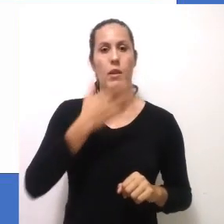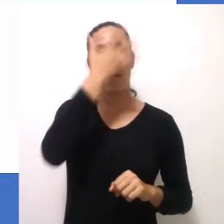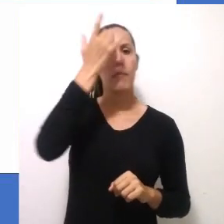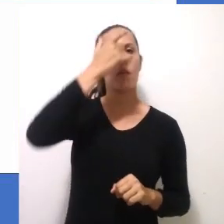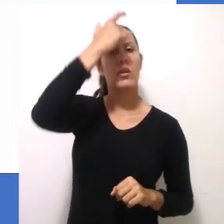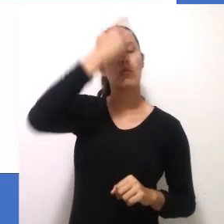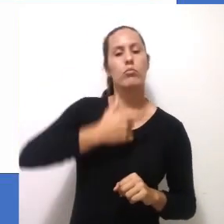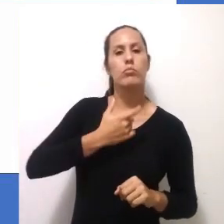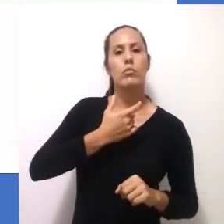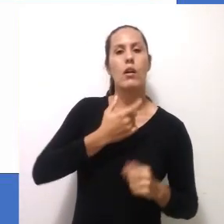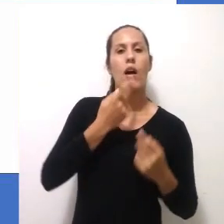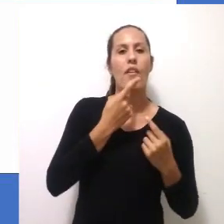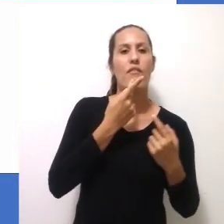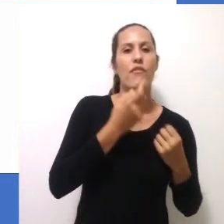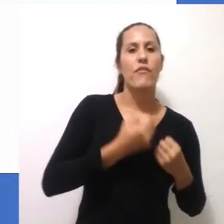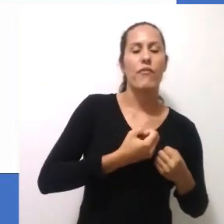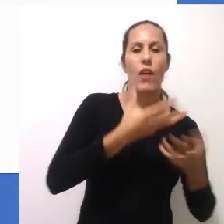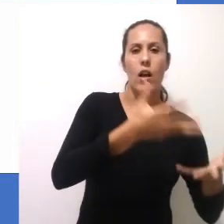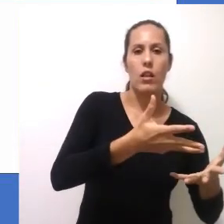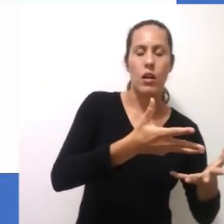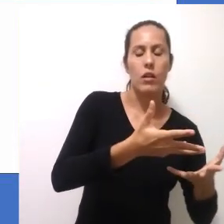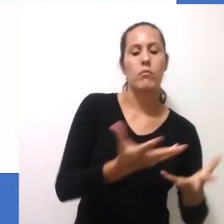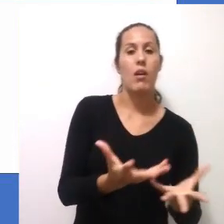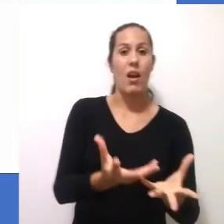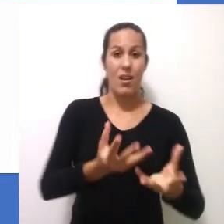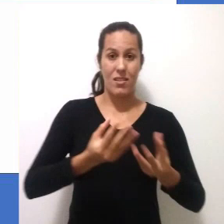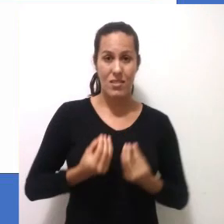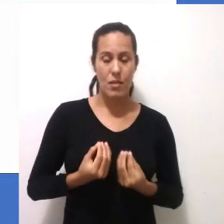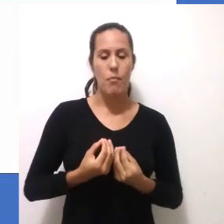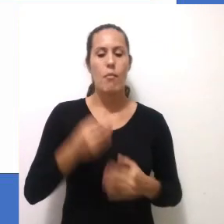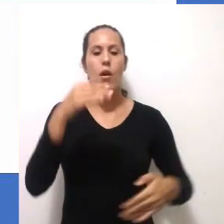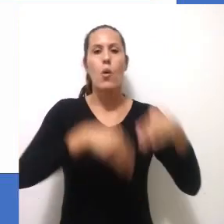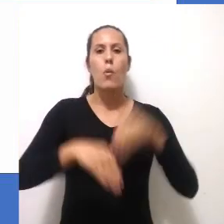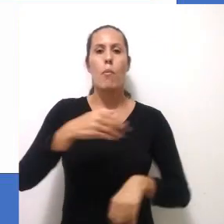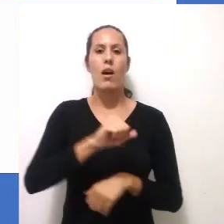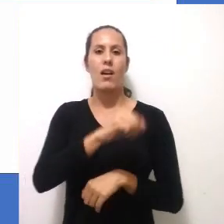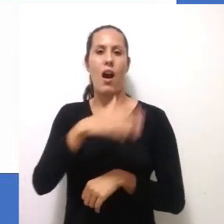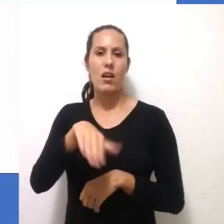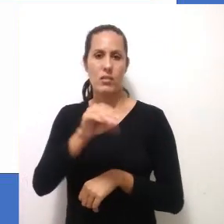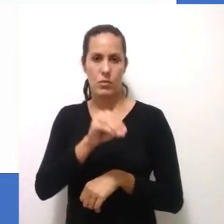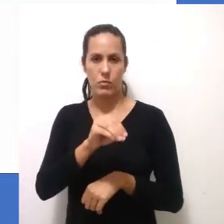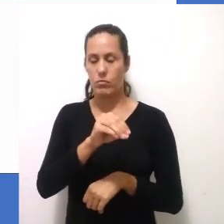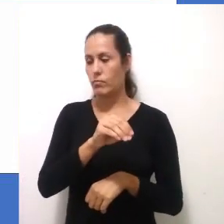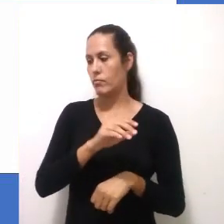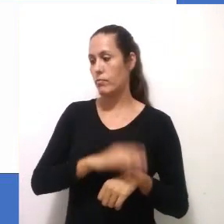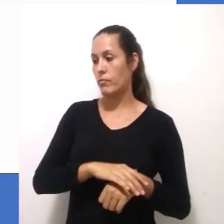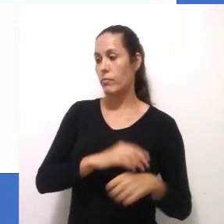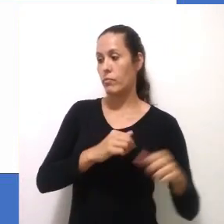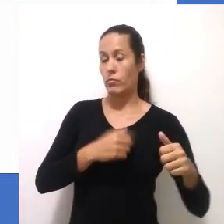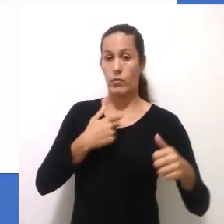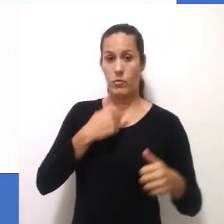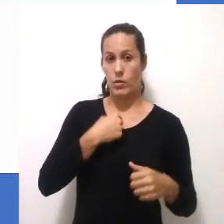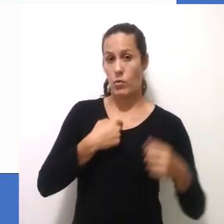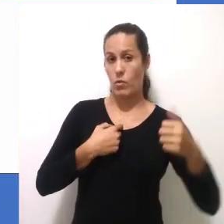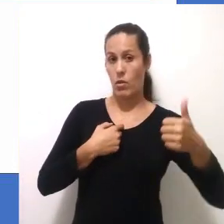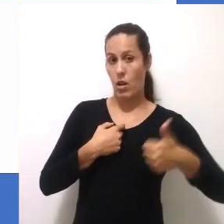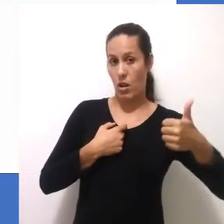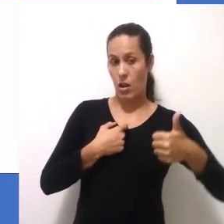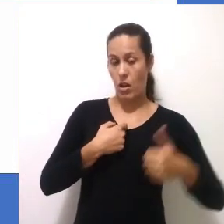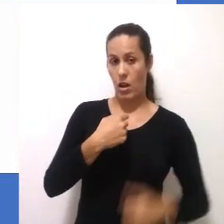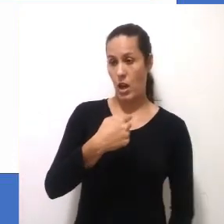vão falar, receber ou participar de ações. Então, a primeira pessoa que a gente tem aí é I,